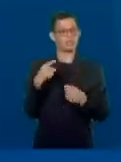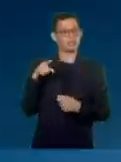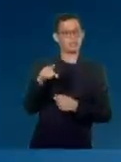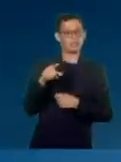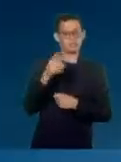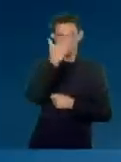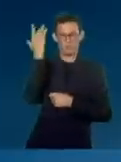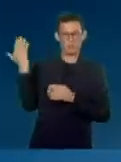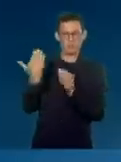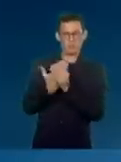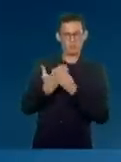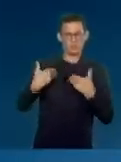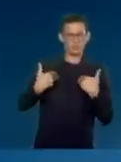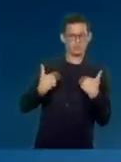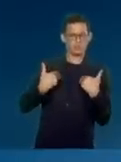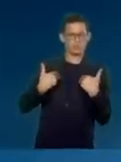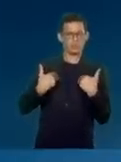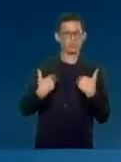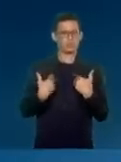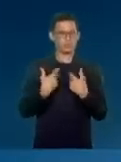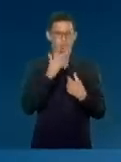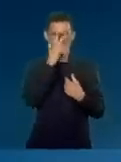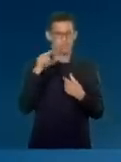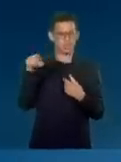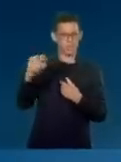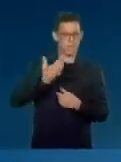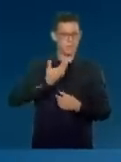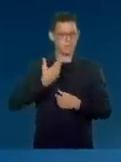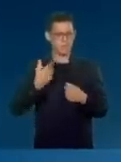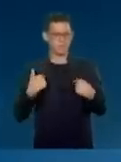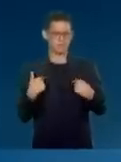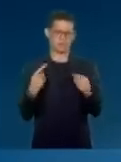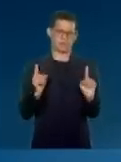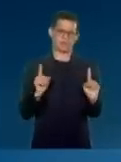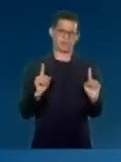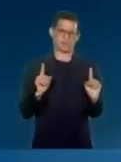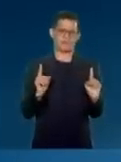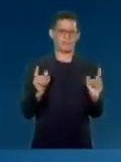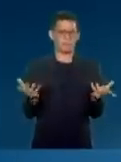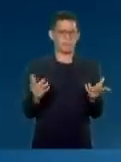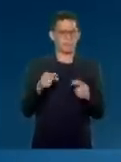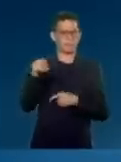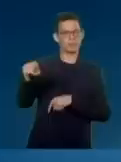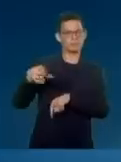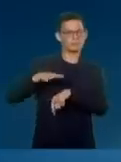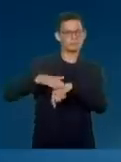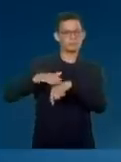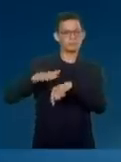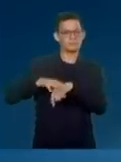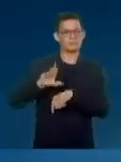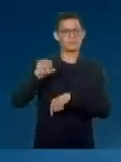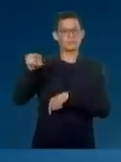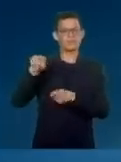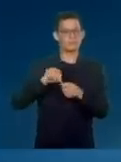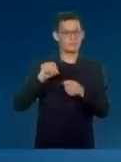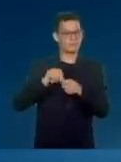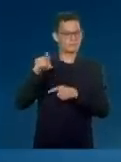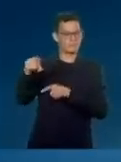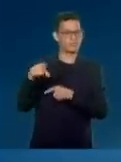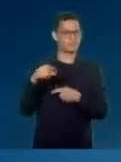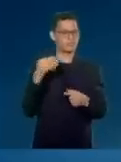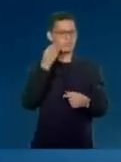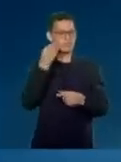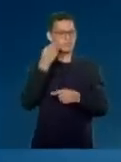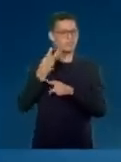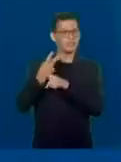processa não pode alguém achar que ele é meu amigo. O que ele fez, o que ele queria aqui, o que ele está querendo